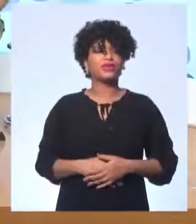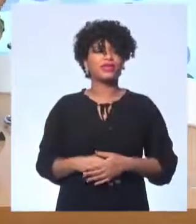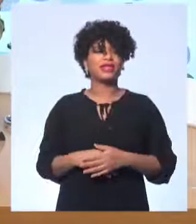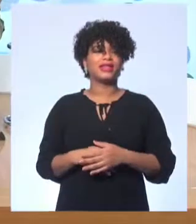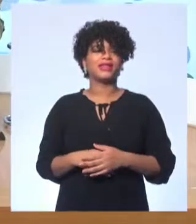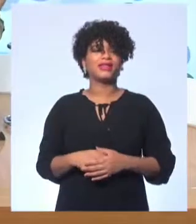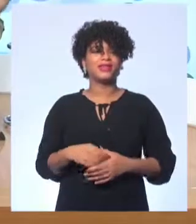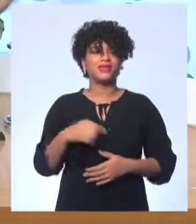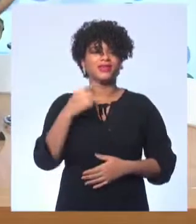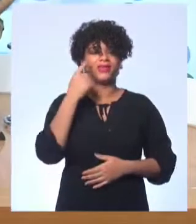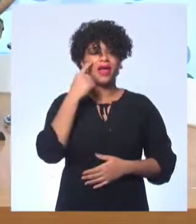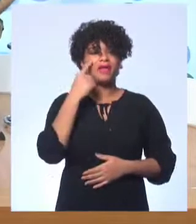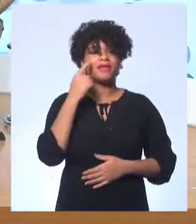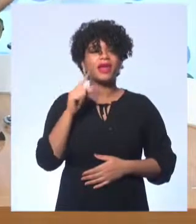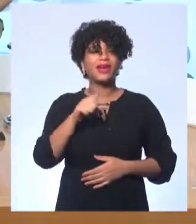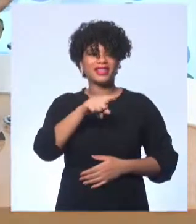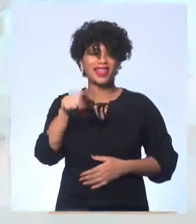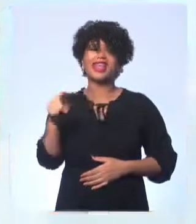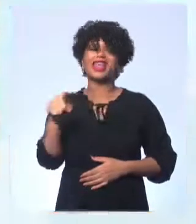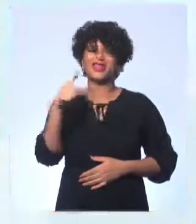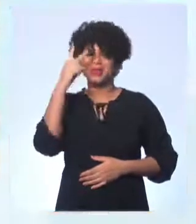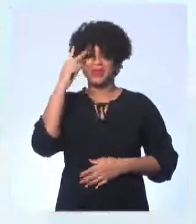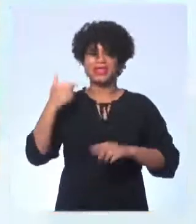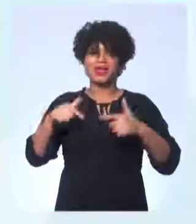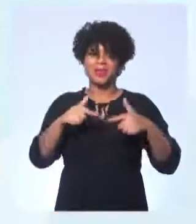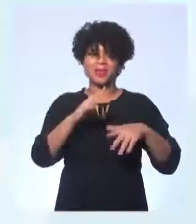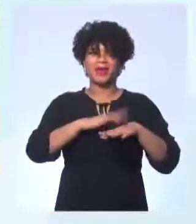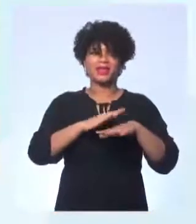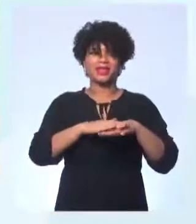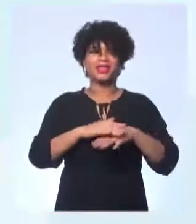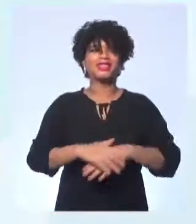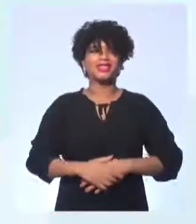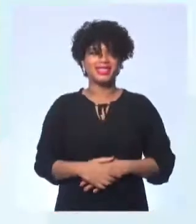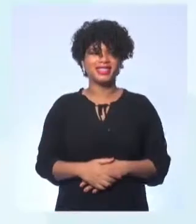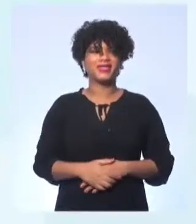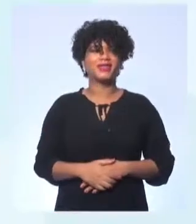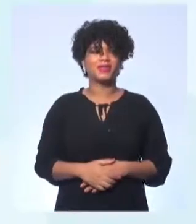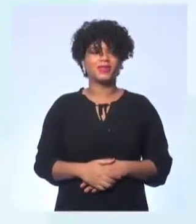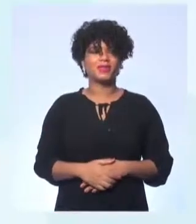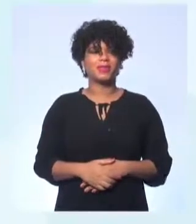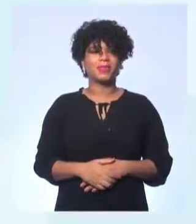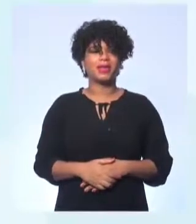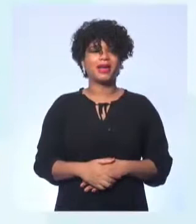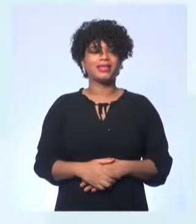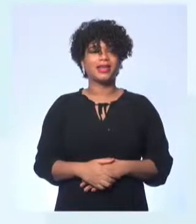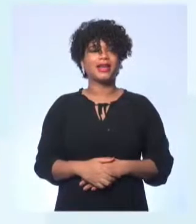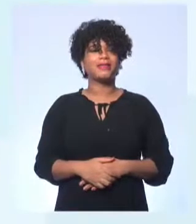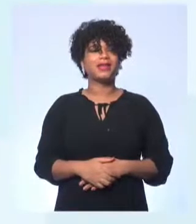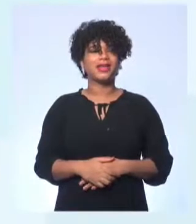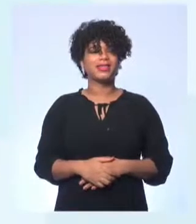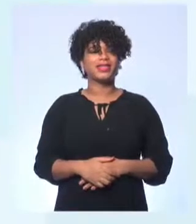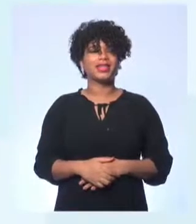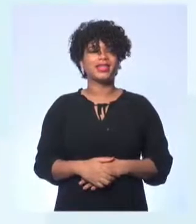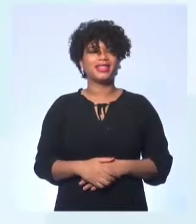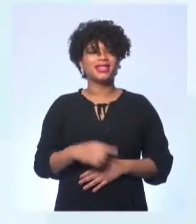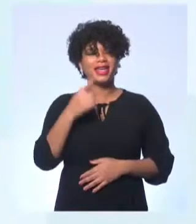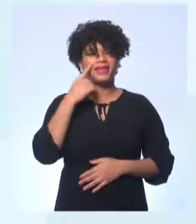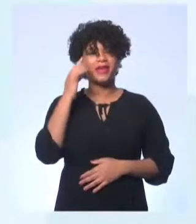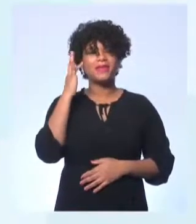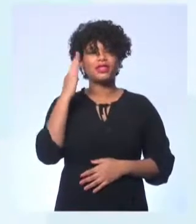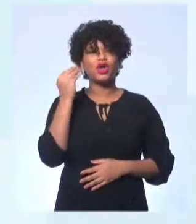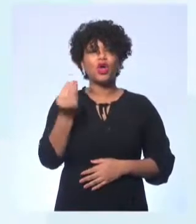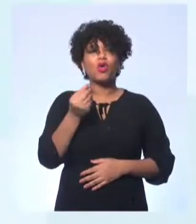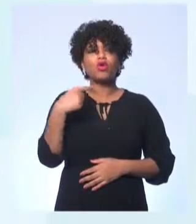encarecidamente aqui, para a grande equipe que nós temos. O pulso e o pensar. Ainda de acordo com o Wisnik, existe